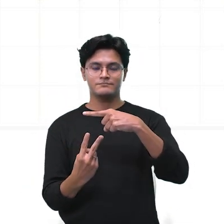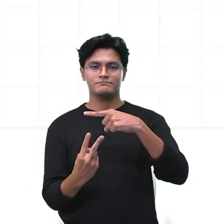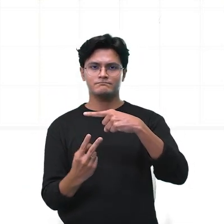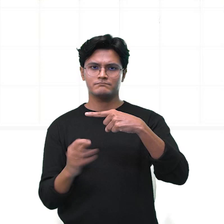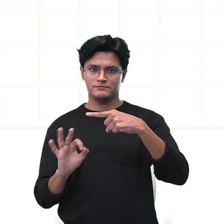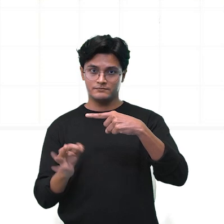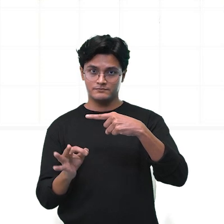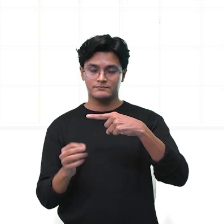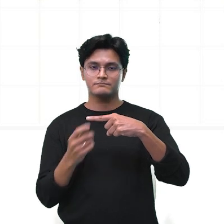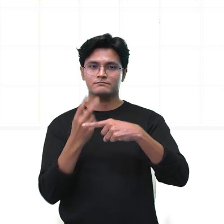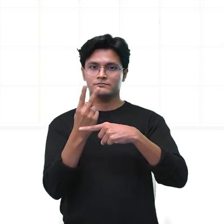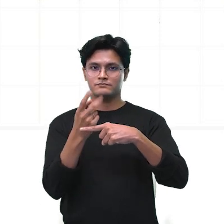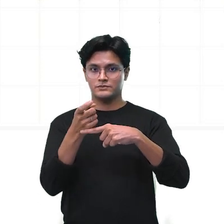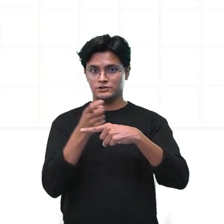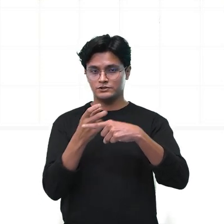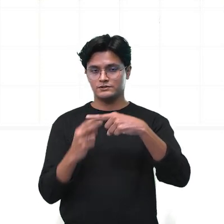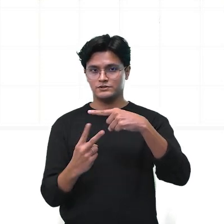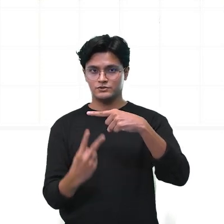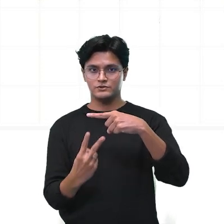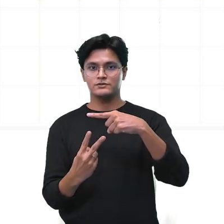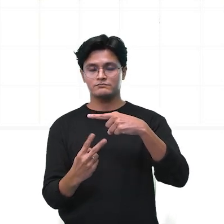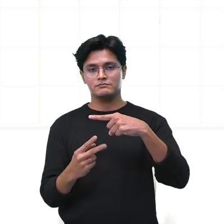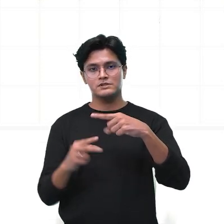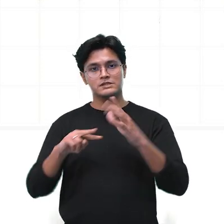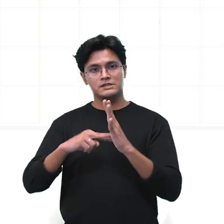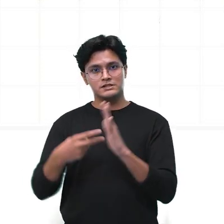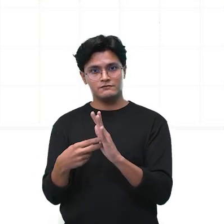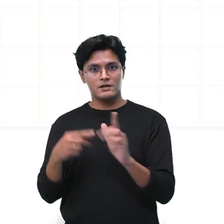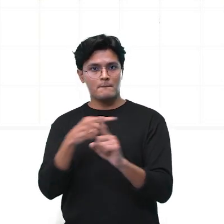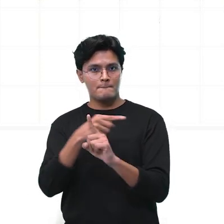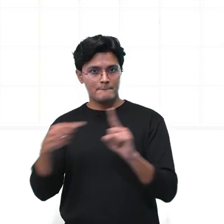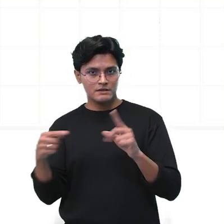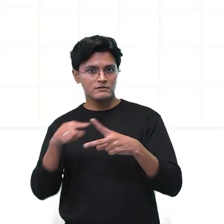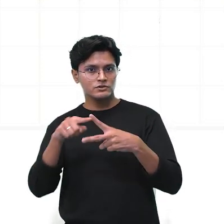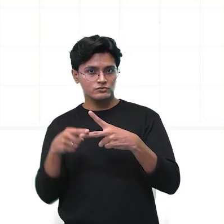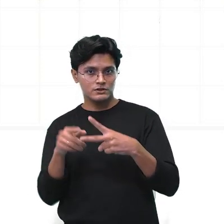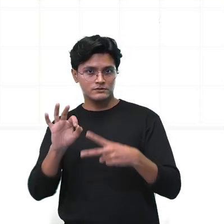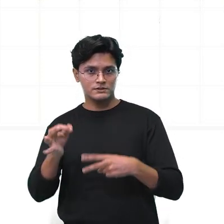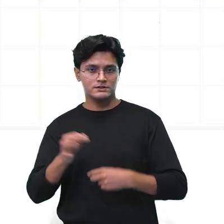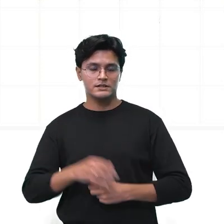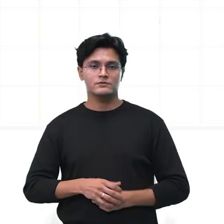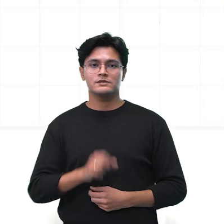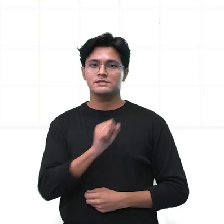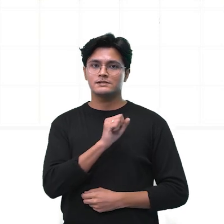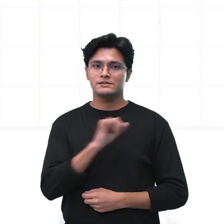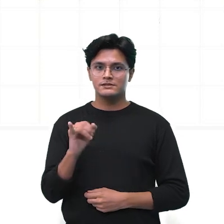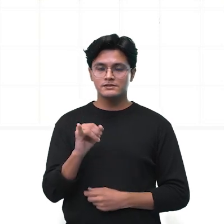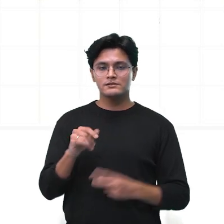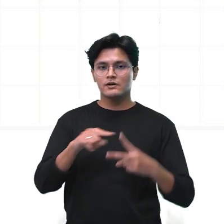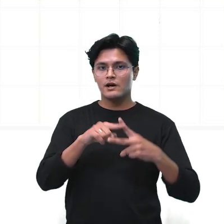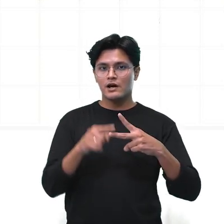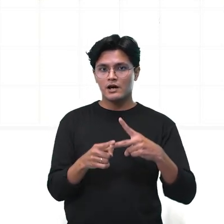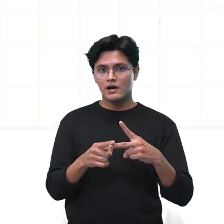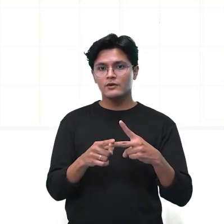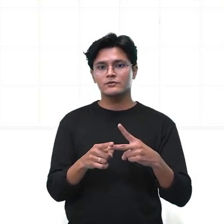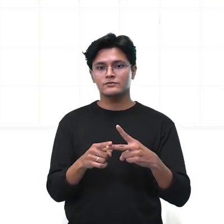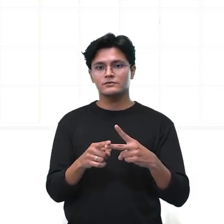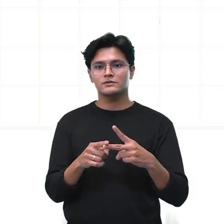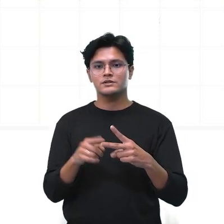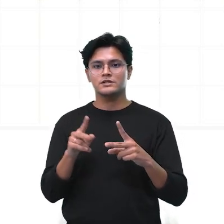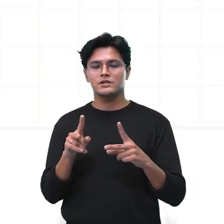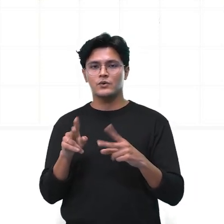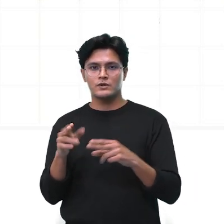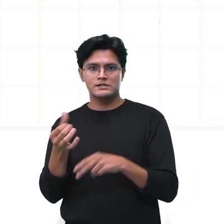verdade? Metade do ângulo. Se o ângulo x for igual a 60, qual é a metade de 60?